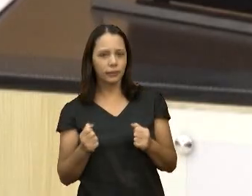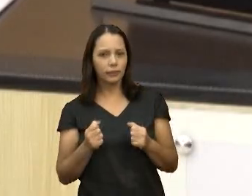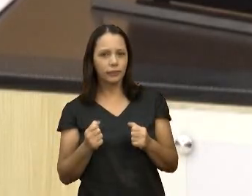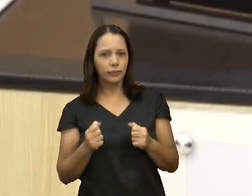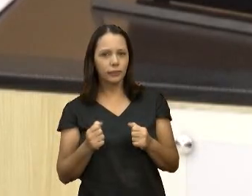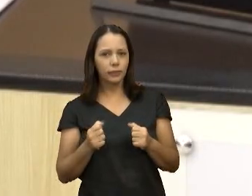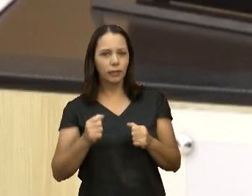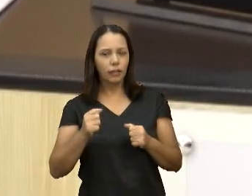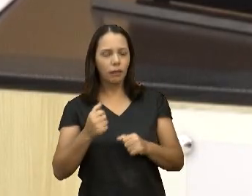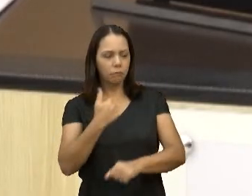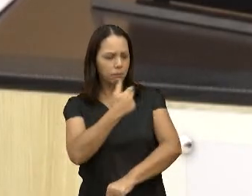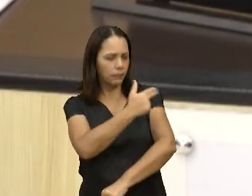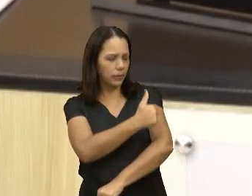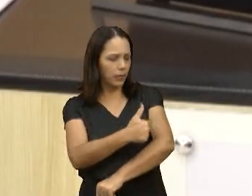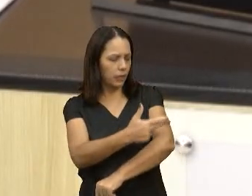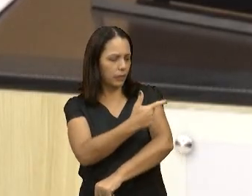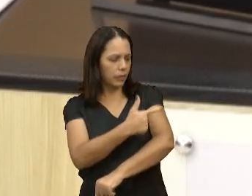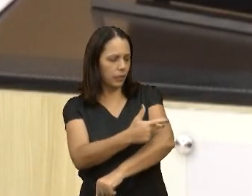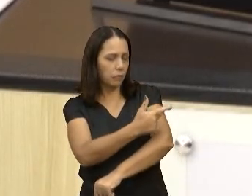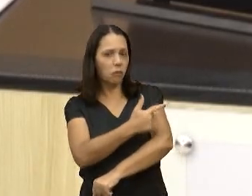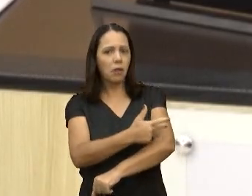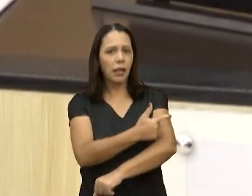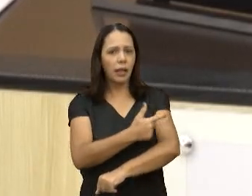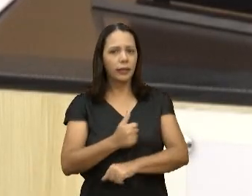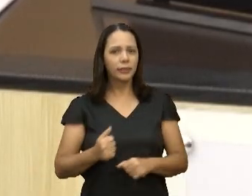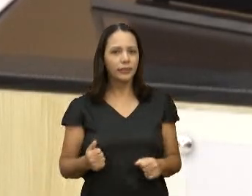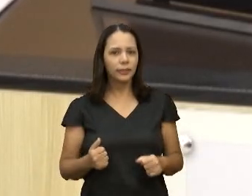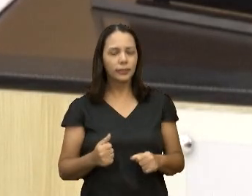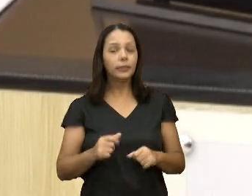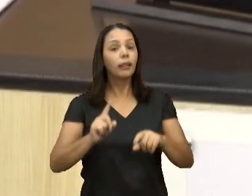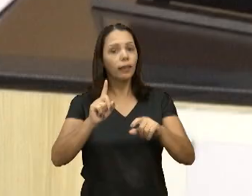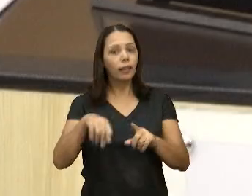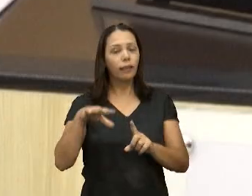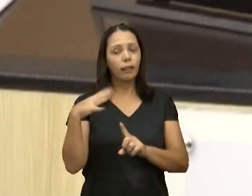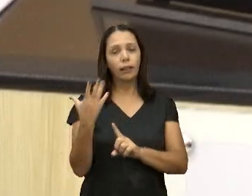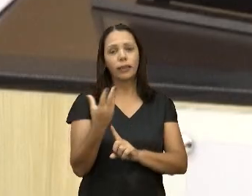sua tatuagem. Isso é tudo uma arte.